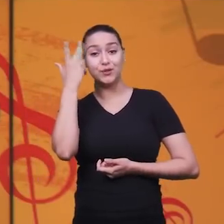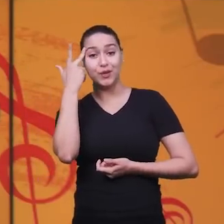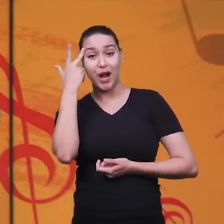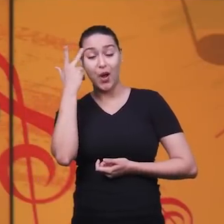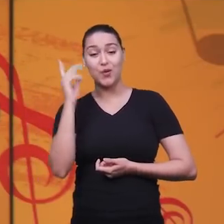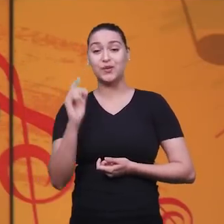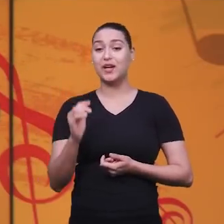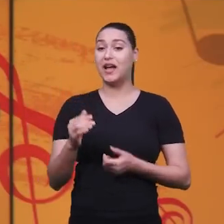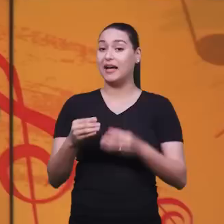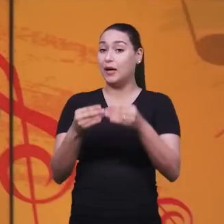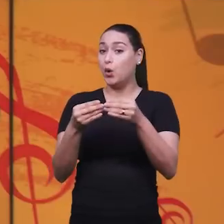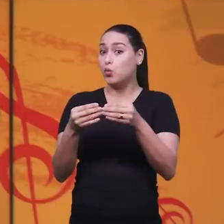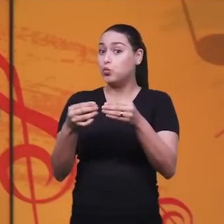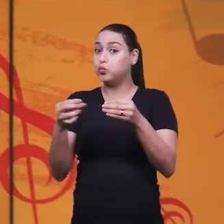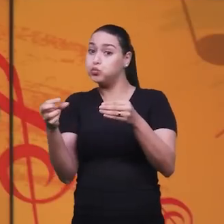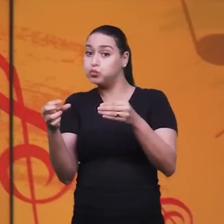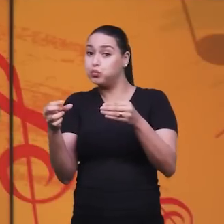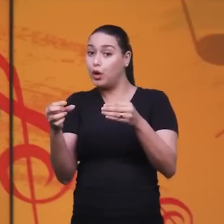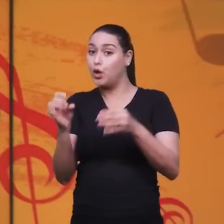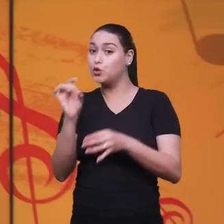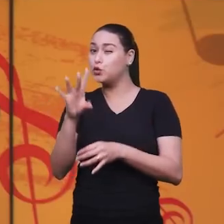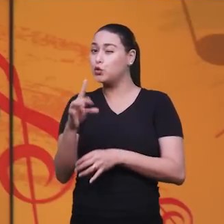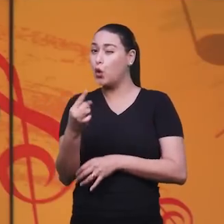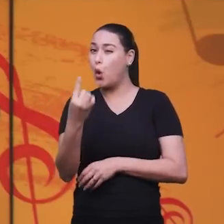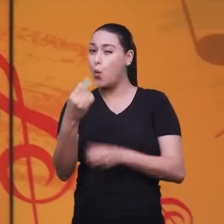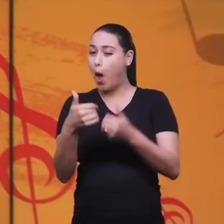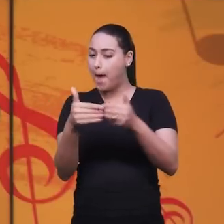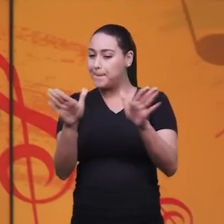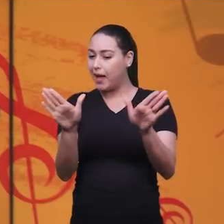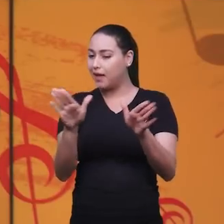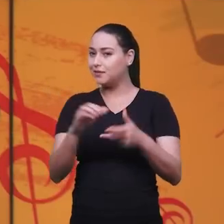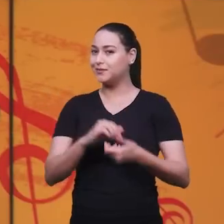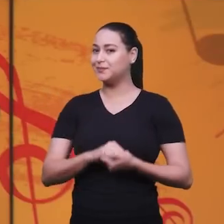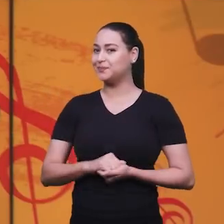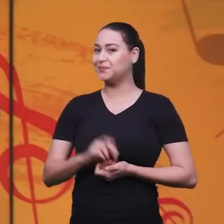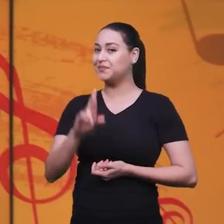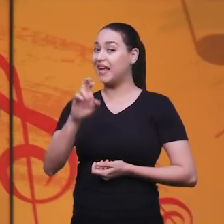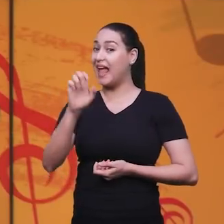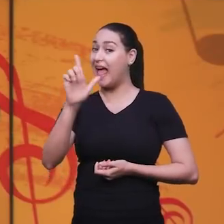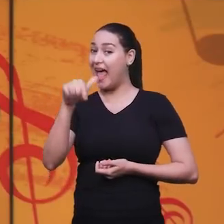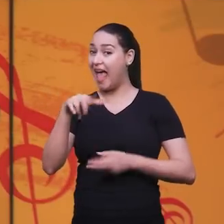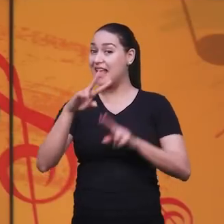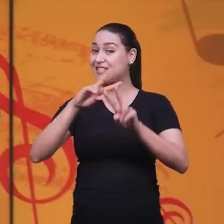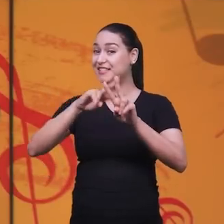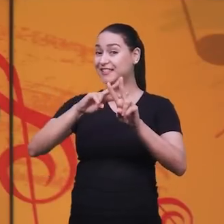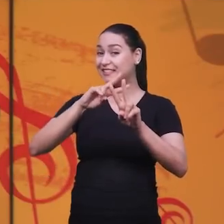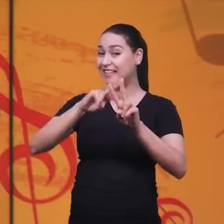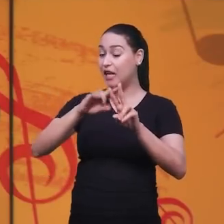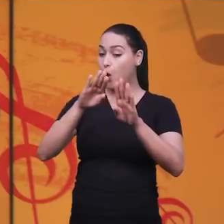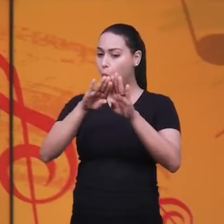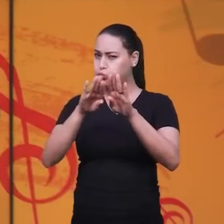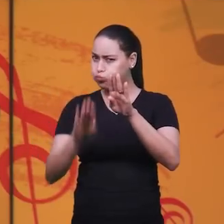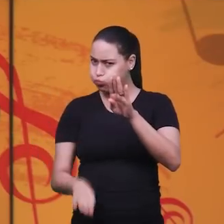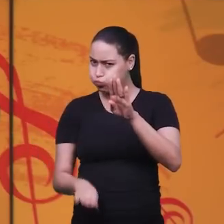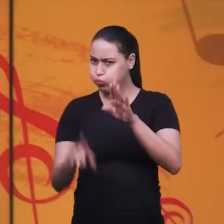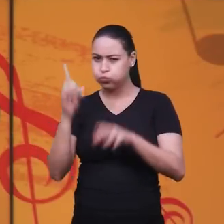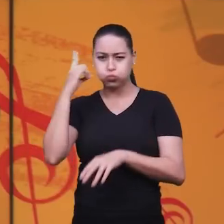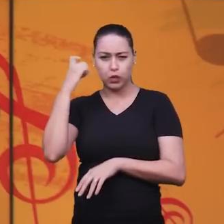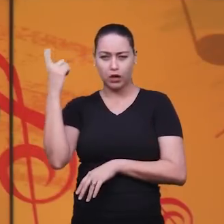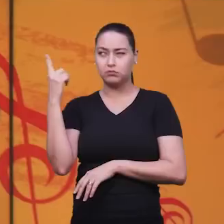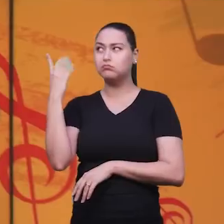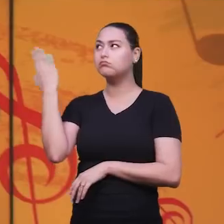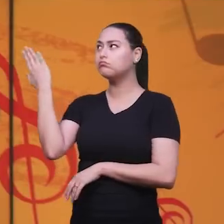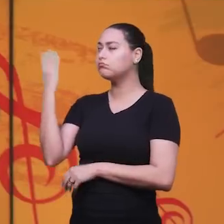natural. E agora, quando eu puxo, ficou só um buraquinho aberto. Ré, sustenido,